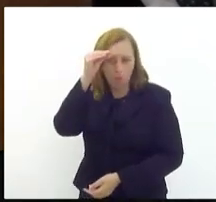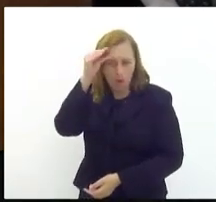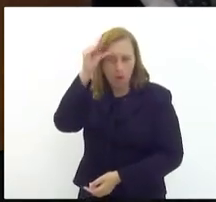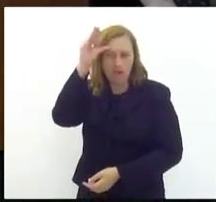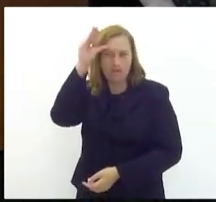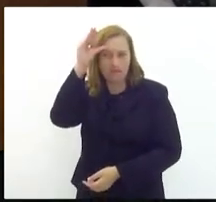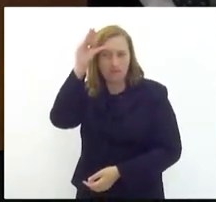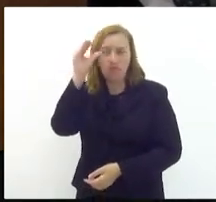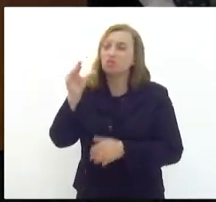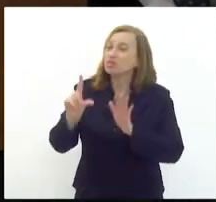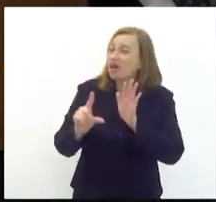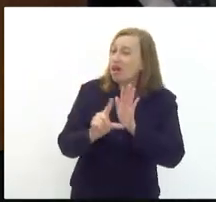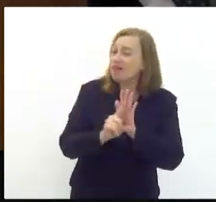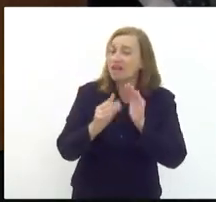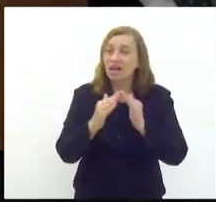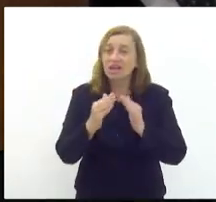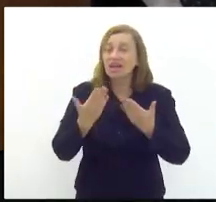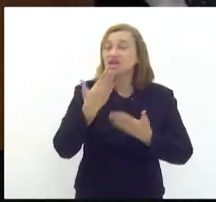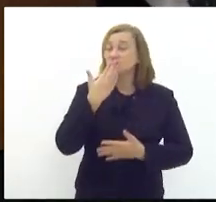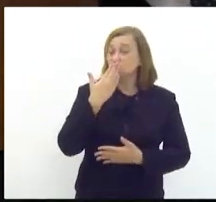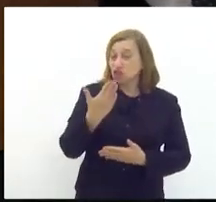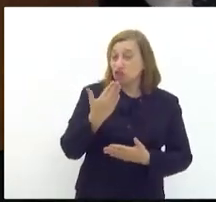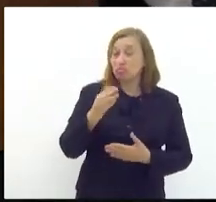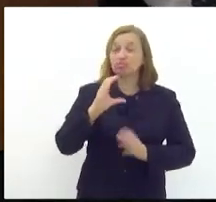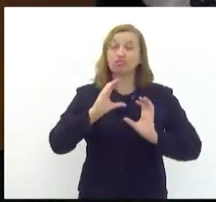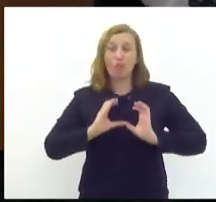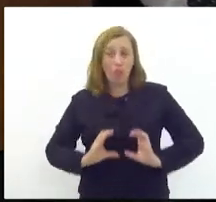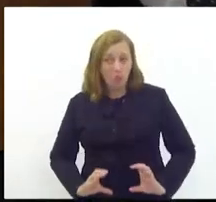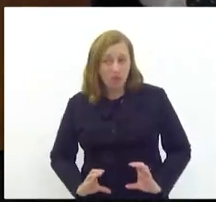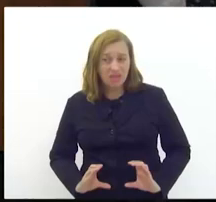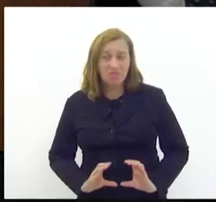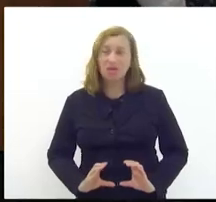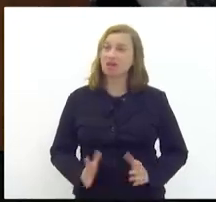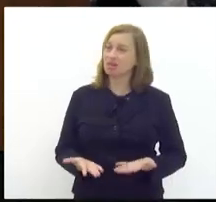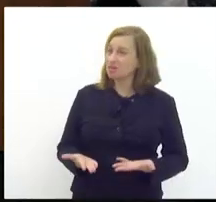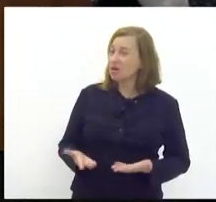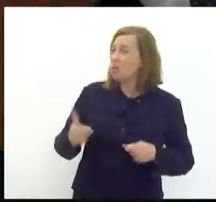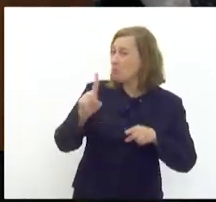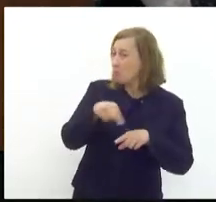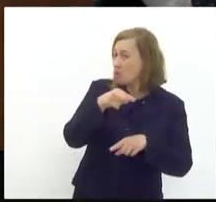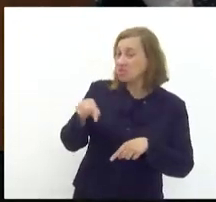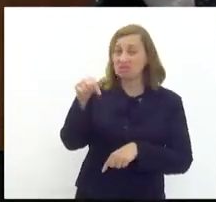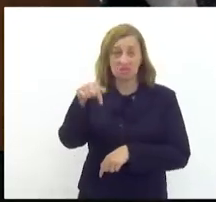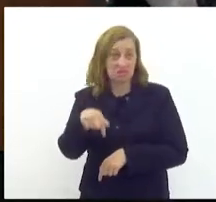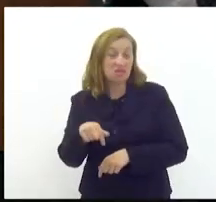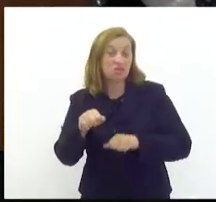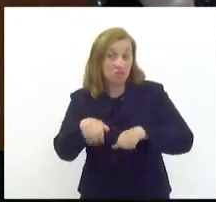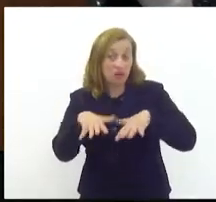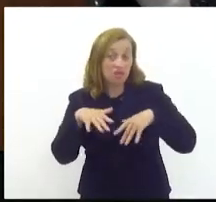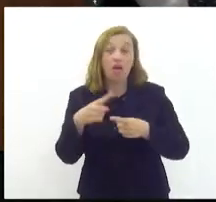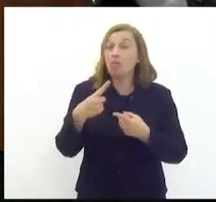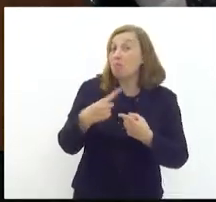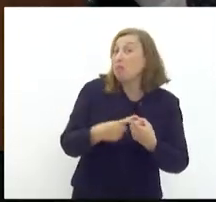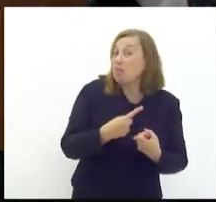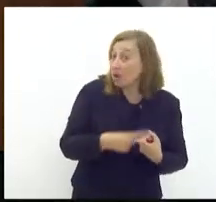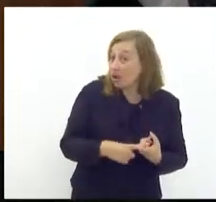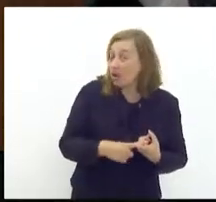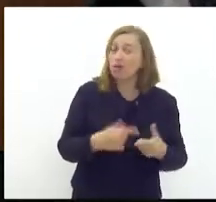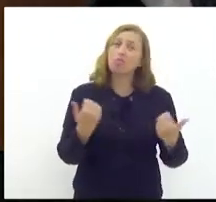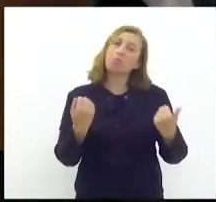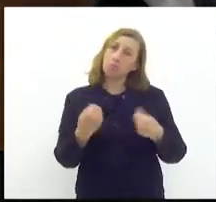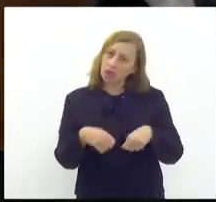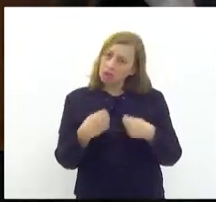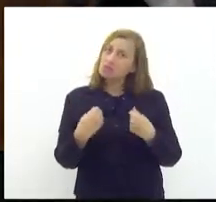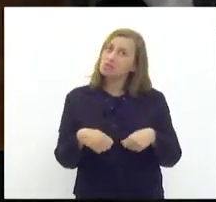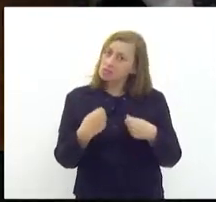da casa para que esse tipo de corpo comportamento seja proibido aqui no plenário até porque precisa